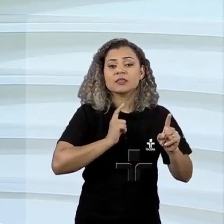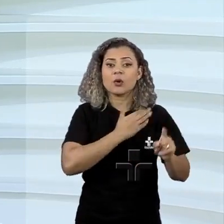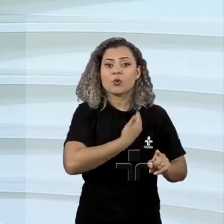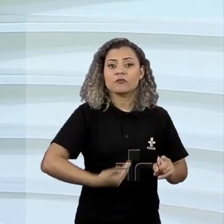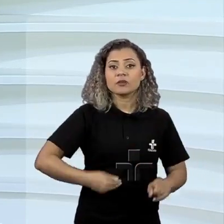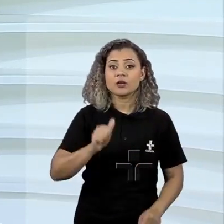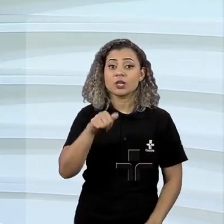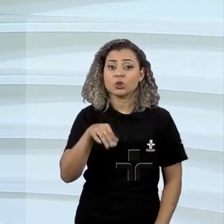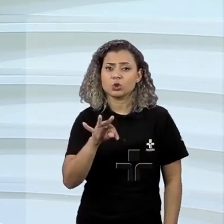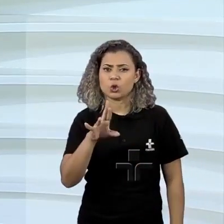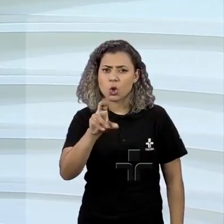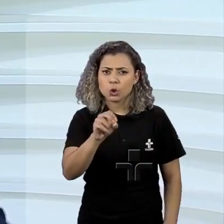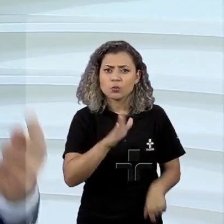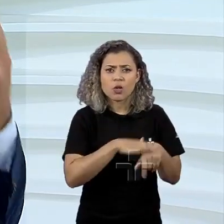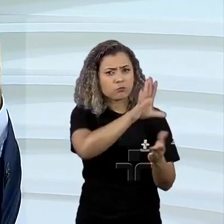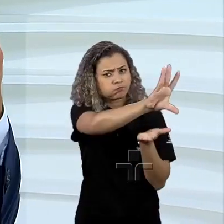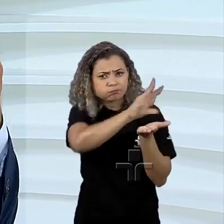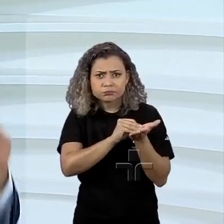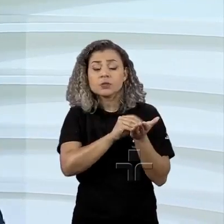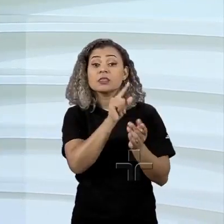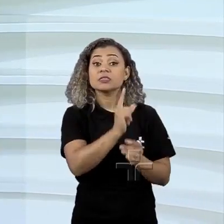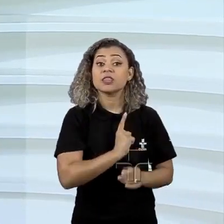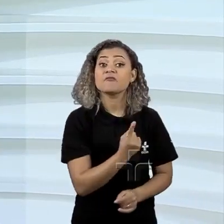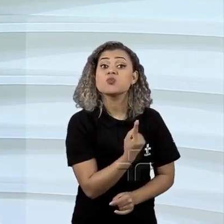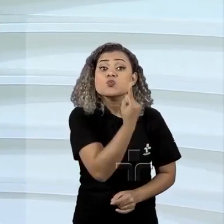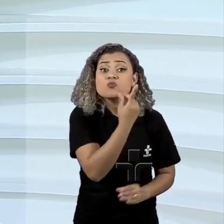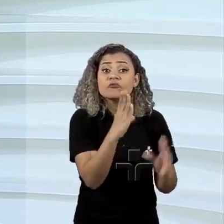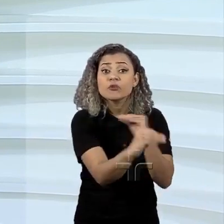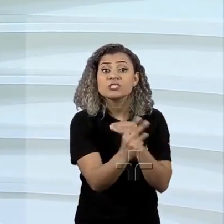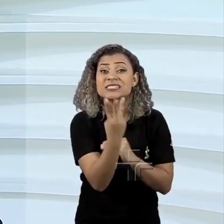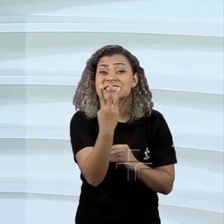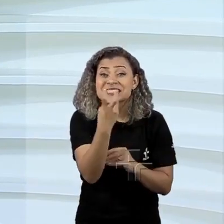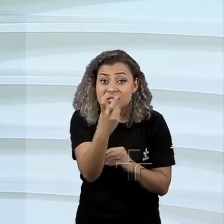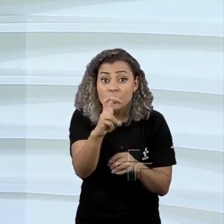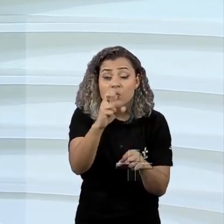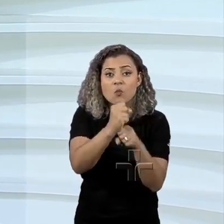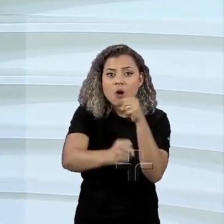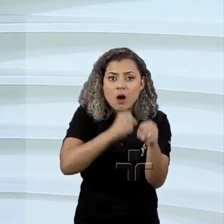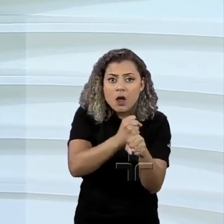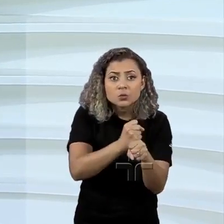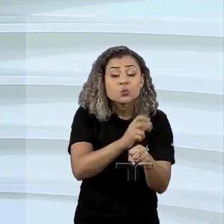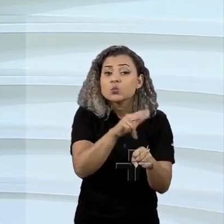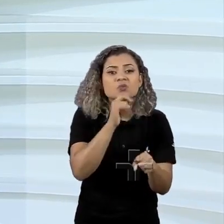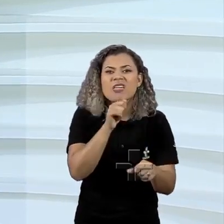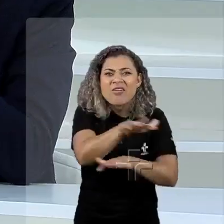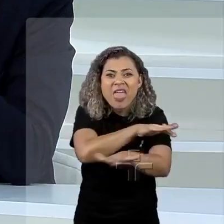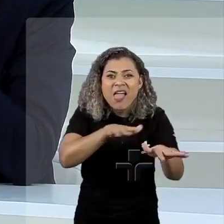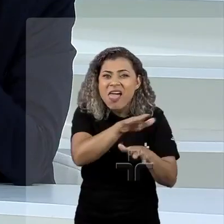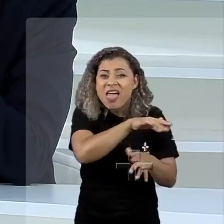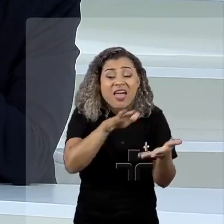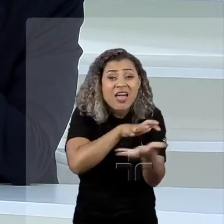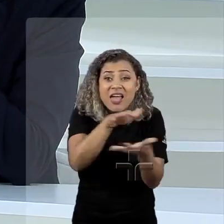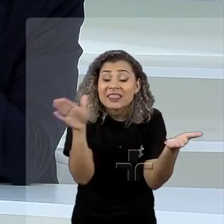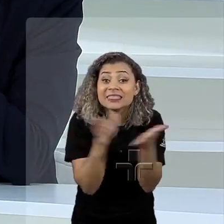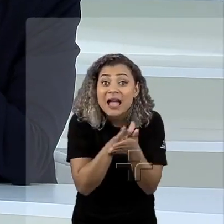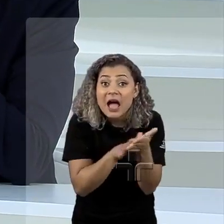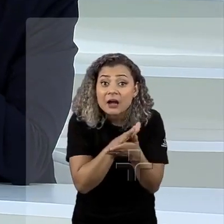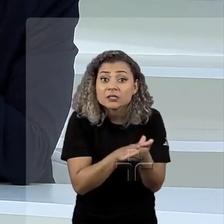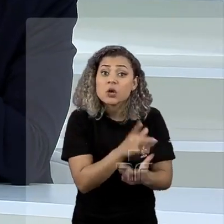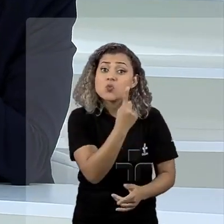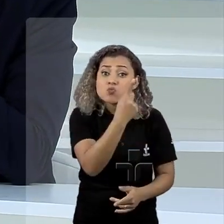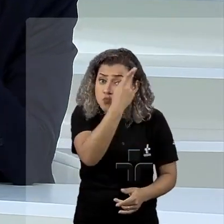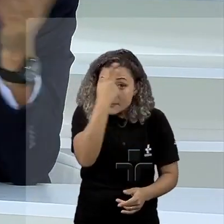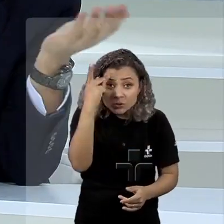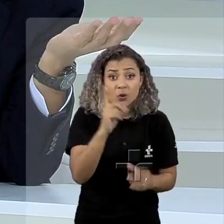Antônio Anastasia, onde teve uma fuga em 5 anos, nenhuma rebelião, nenhum celular. Que garantia que o senhor dá que nenhum celular vai